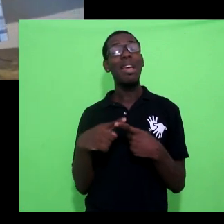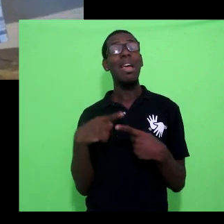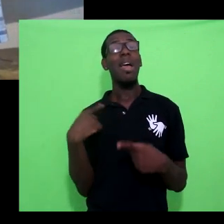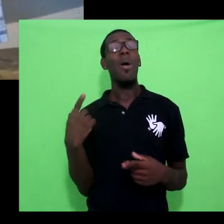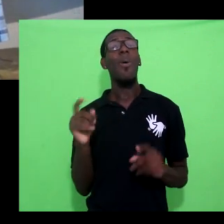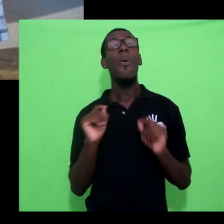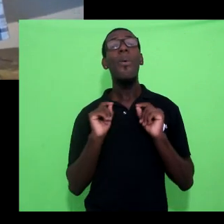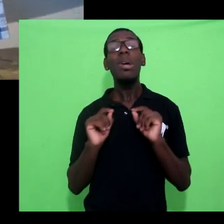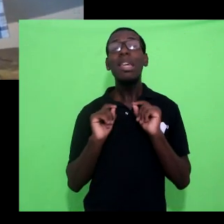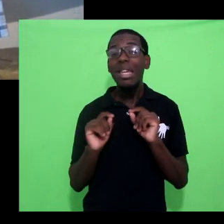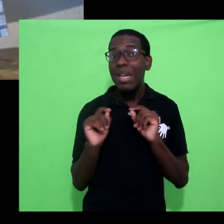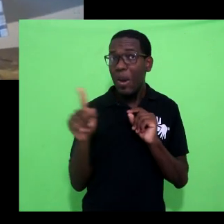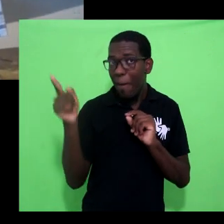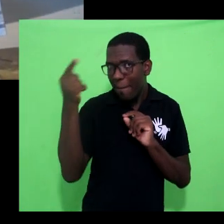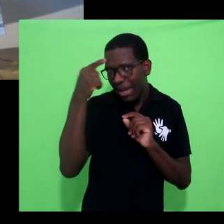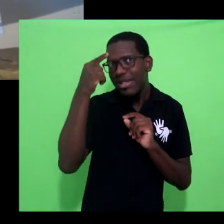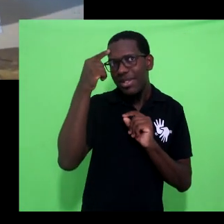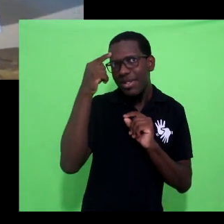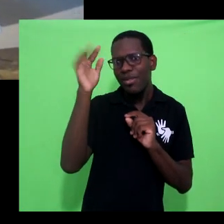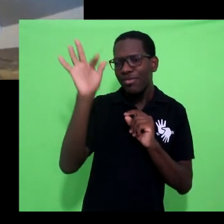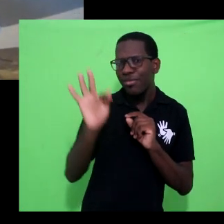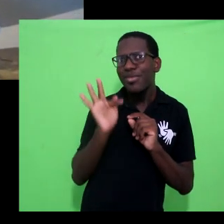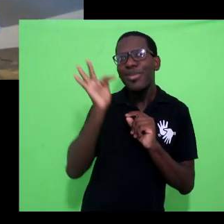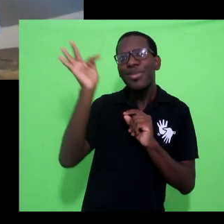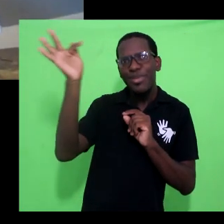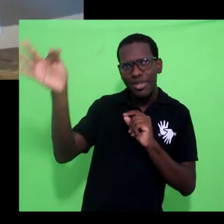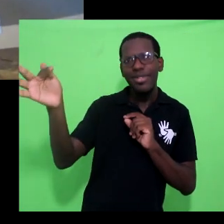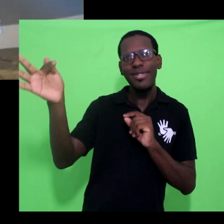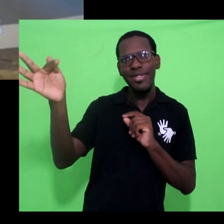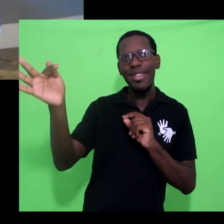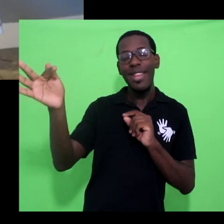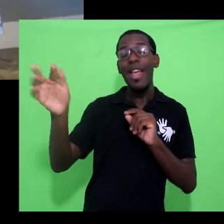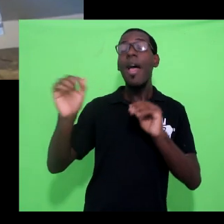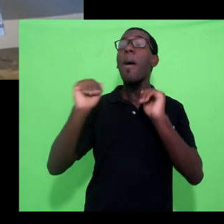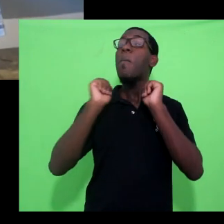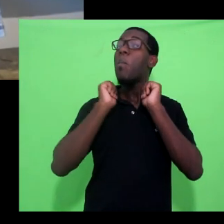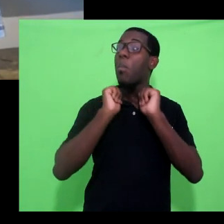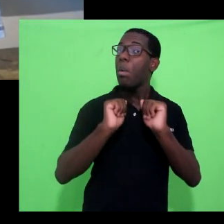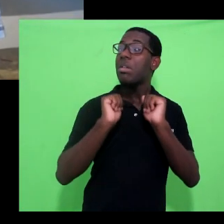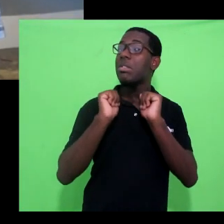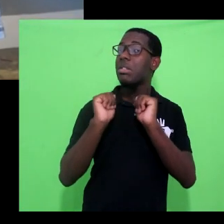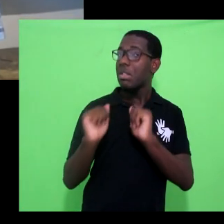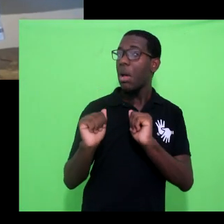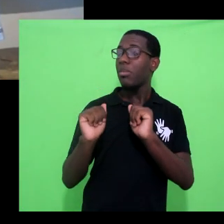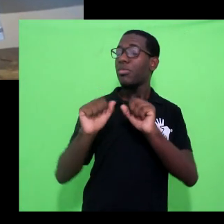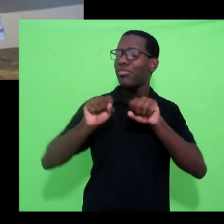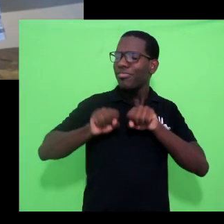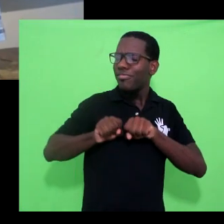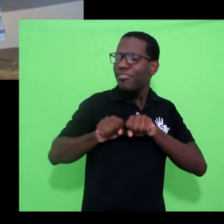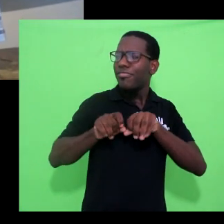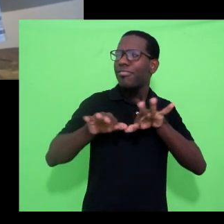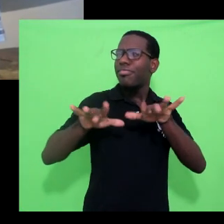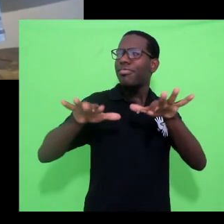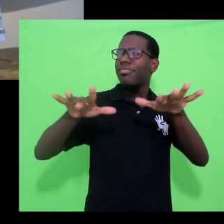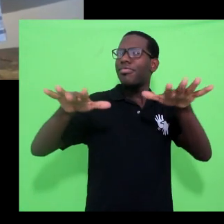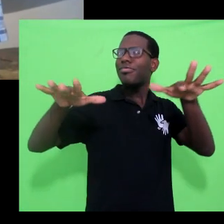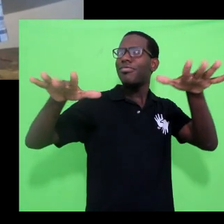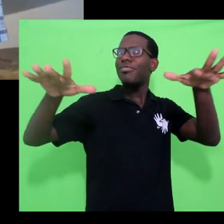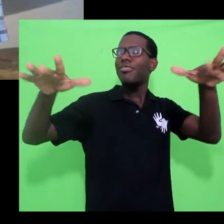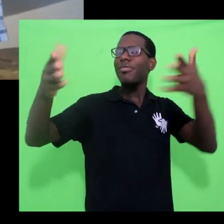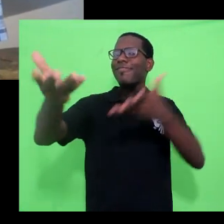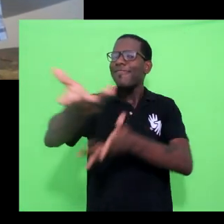gente precisa, né, de valorizar a nossa história de Nova Iguaçu. Então, o que eu penso